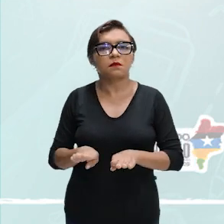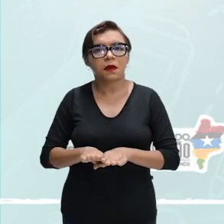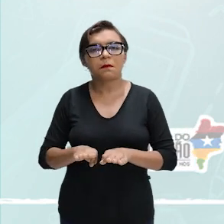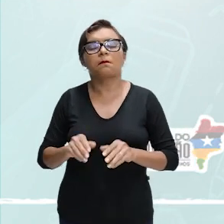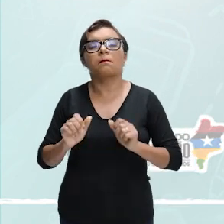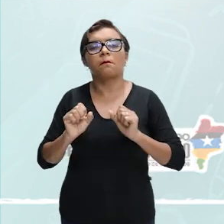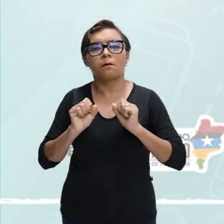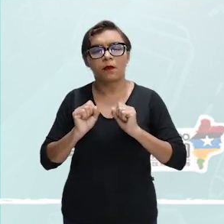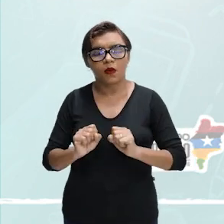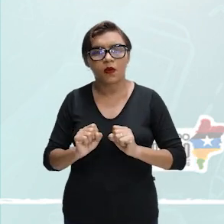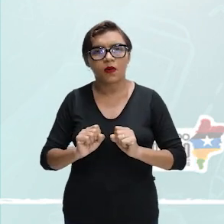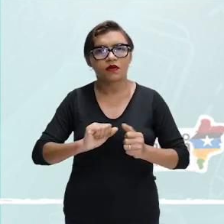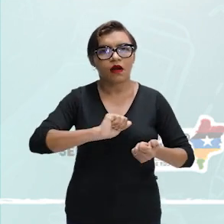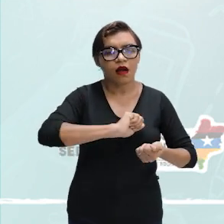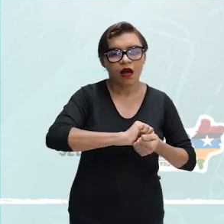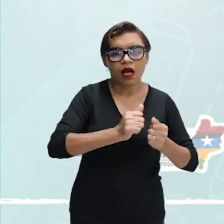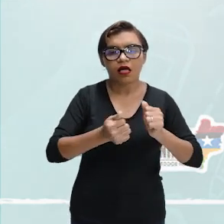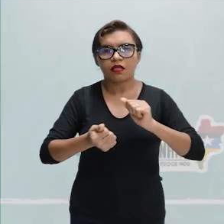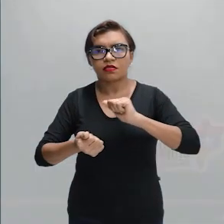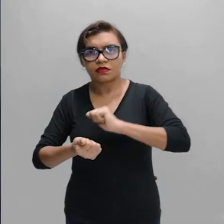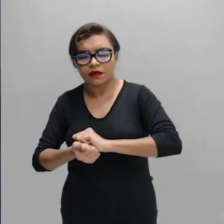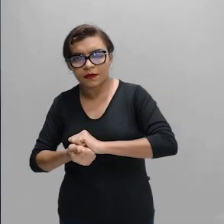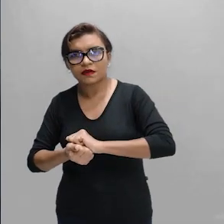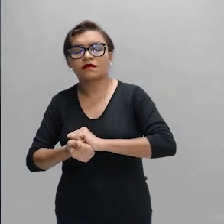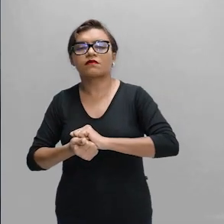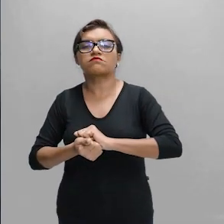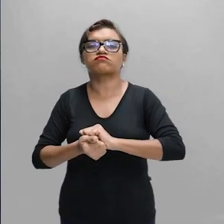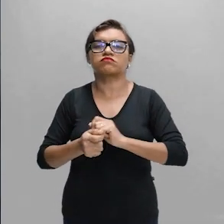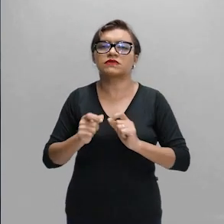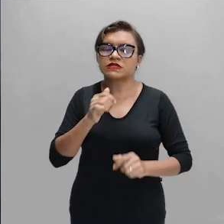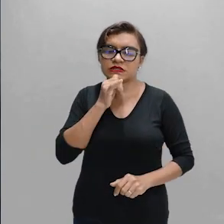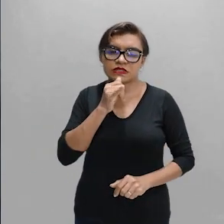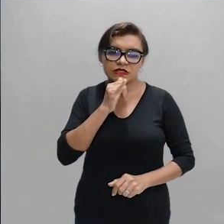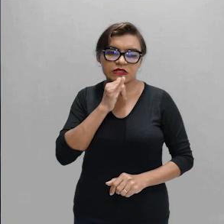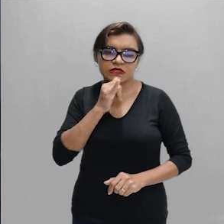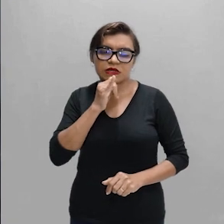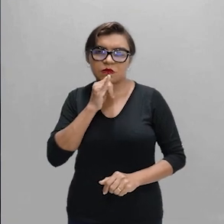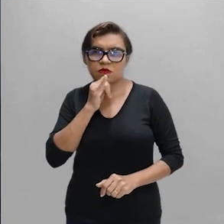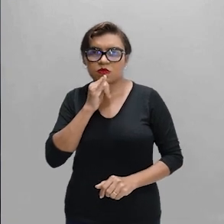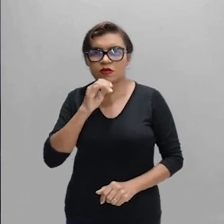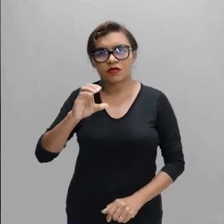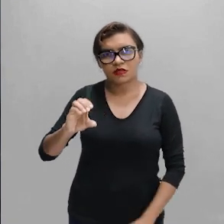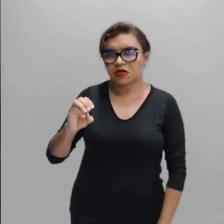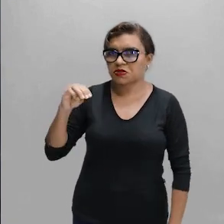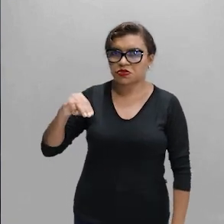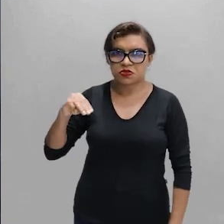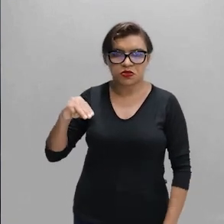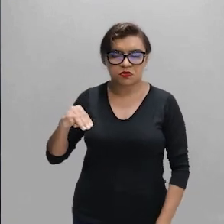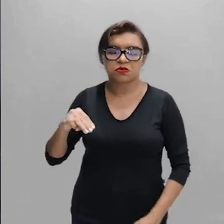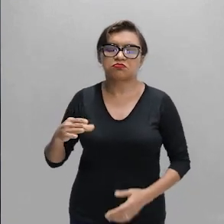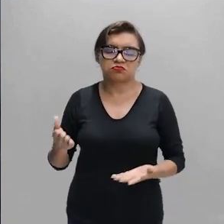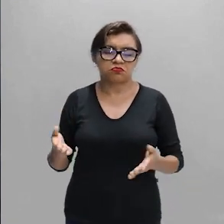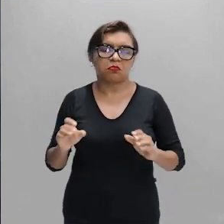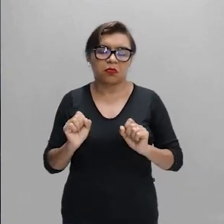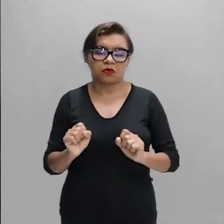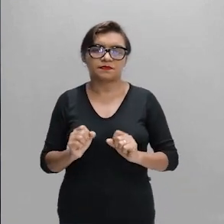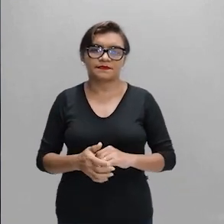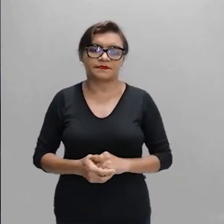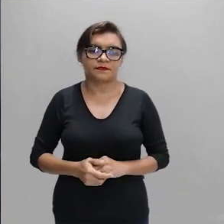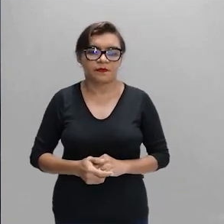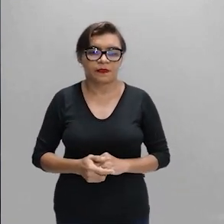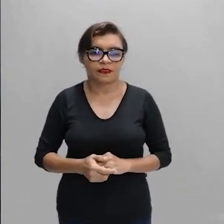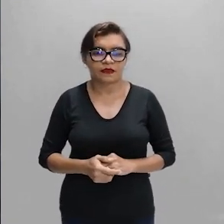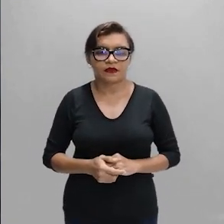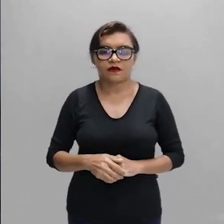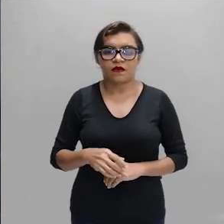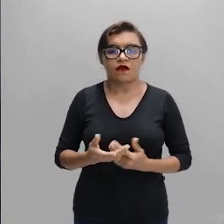adaptar para unidades, né, usuais, como ohm, centímetro e por aí vai. Tá ok? Então, se nós